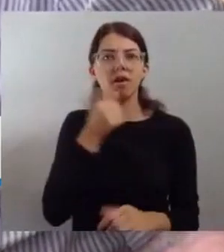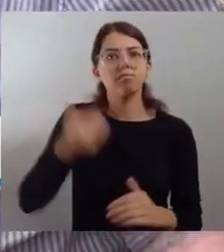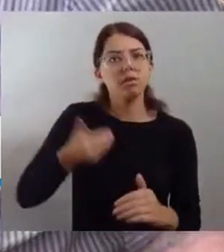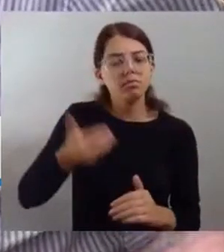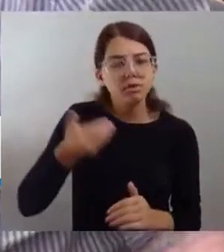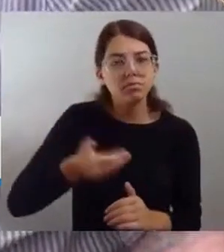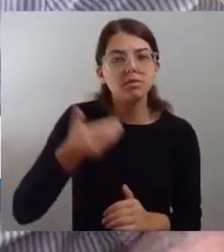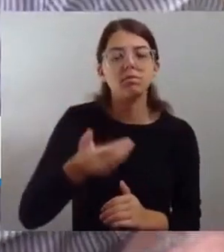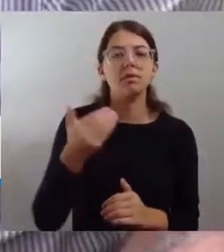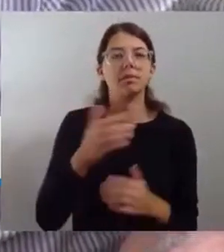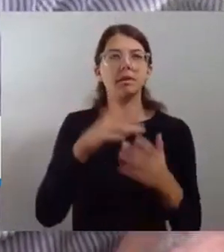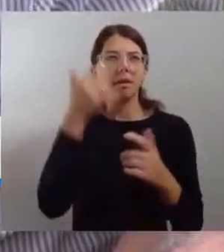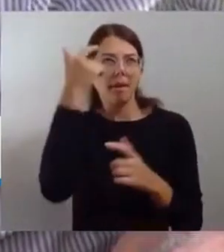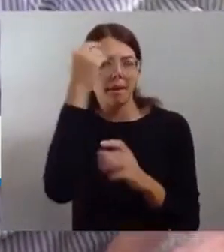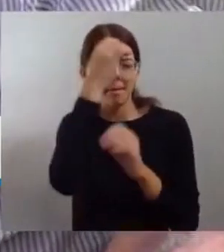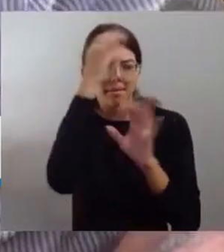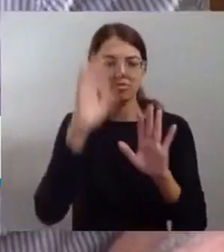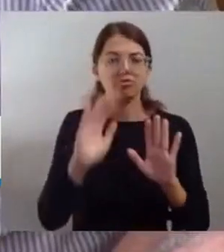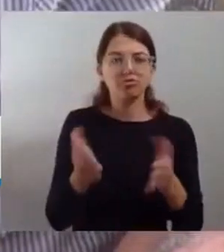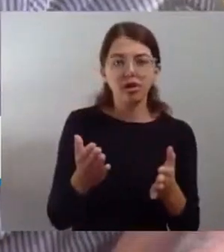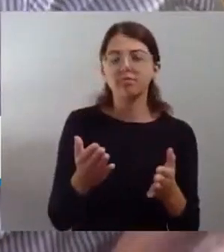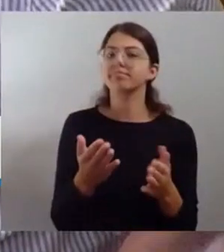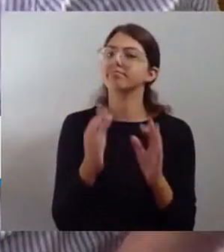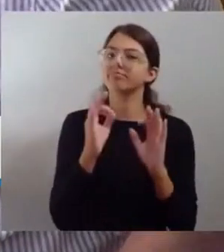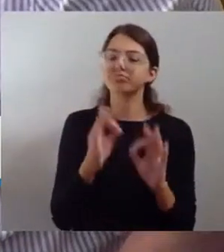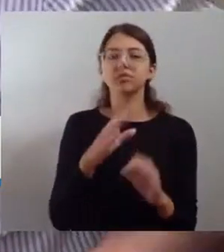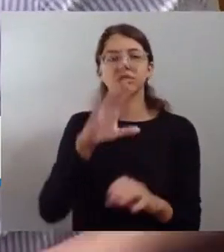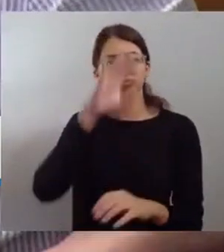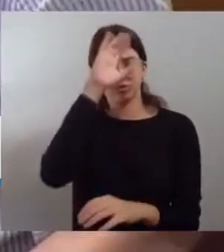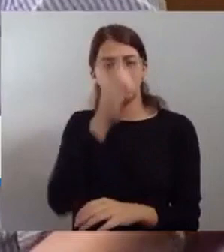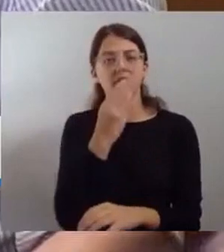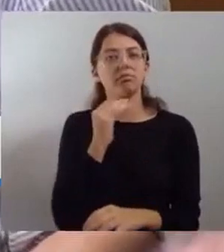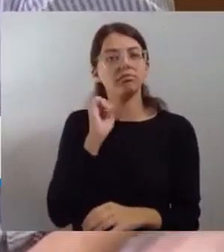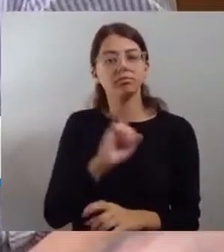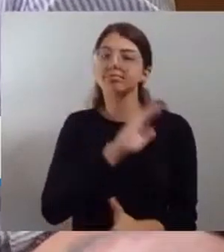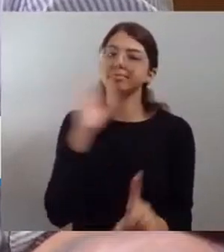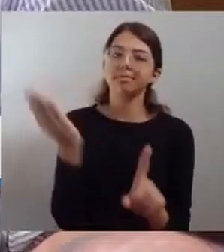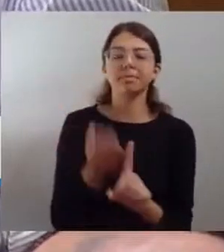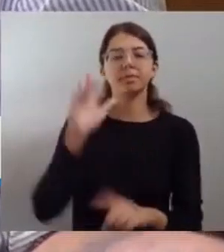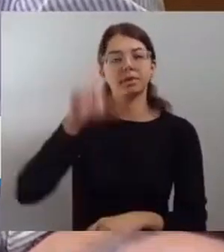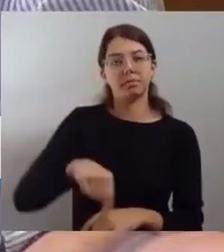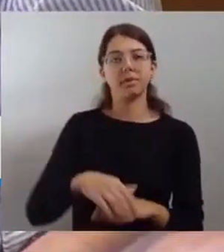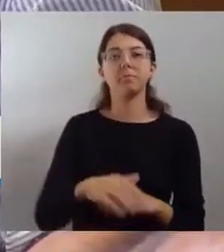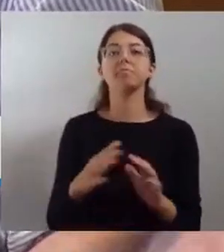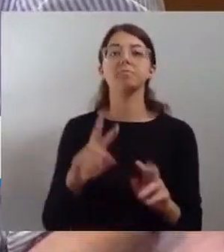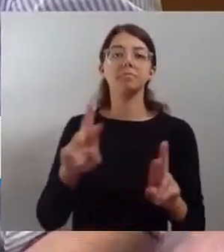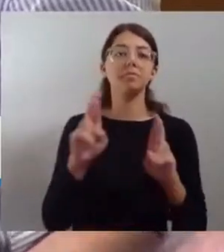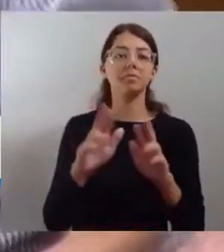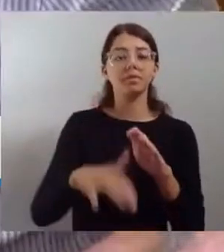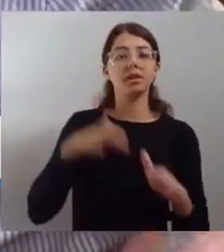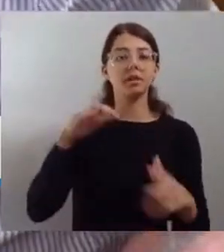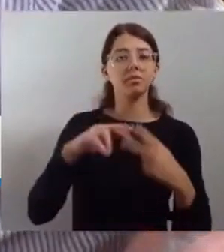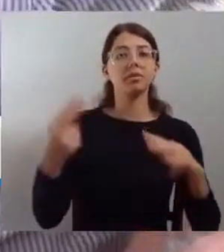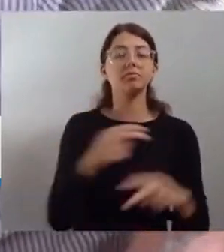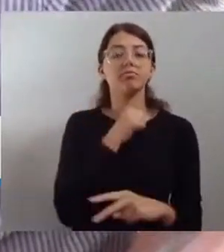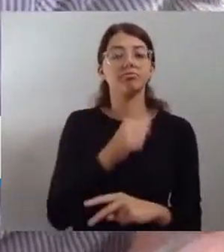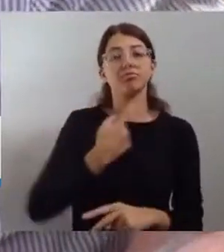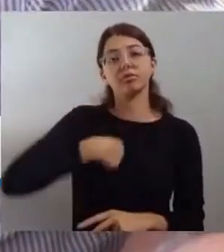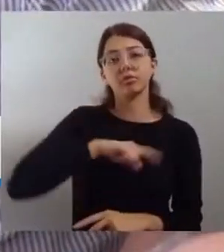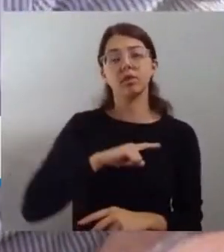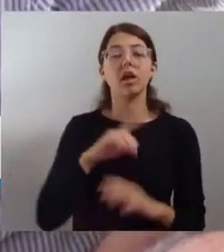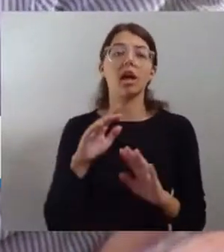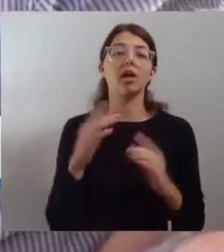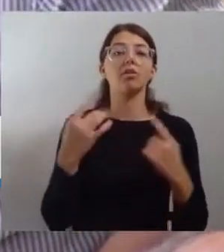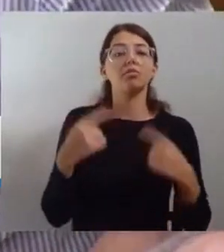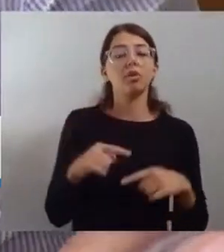não menos grotesca, perpetrada pelo Estado de Israel, condenável. Esperamos que esta Assembleia Municipal concorde connosco e não se limite a condenar a violência